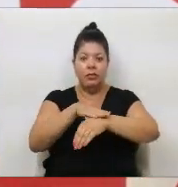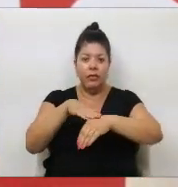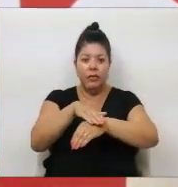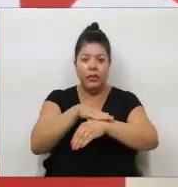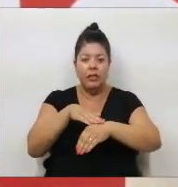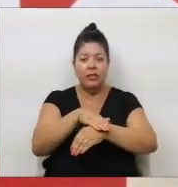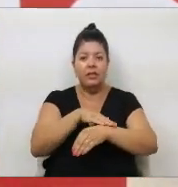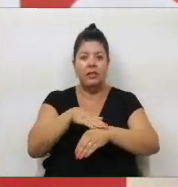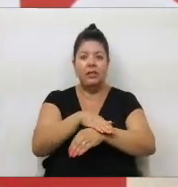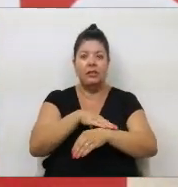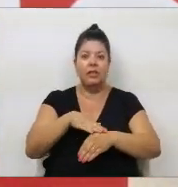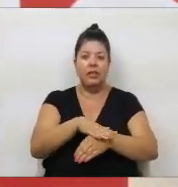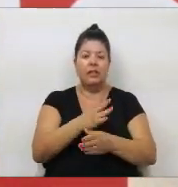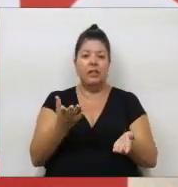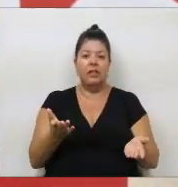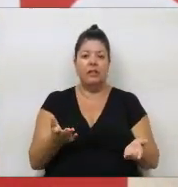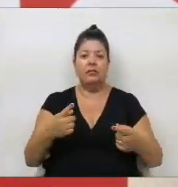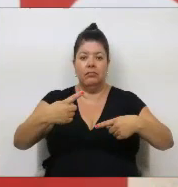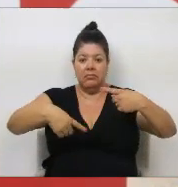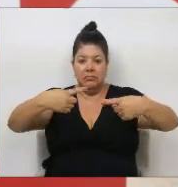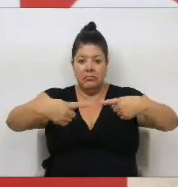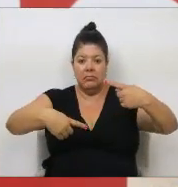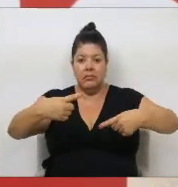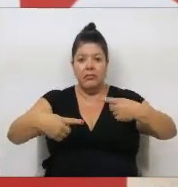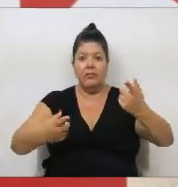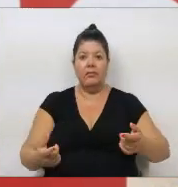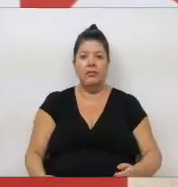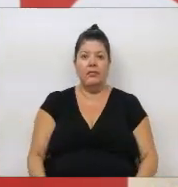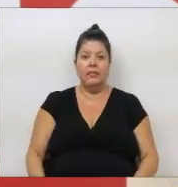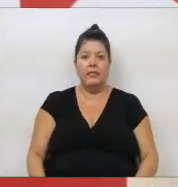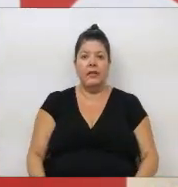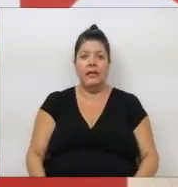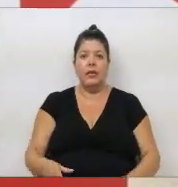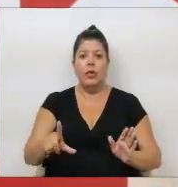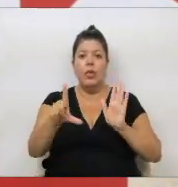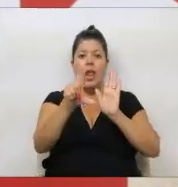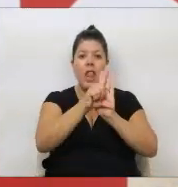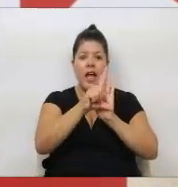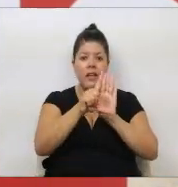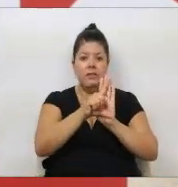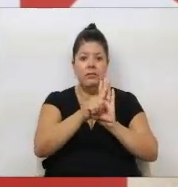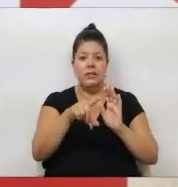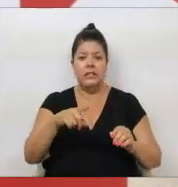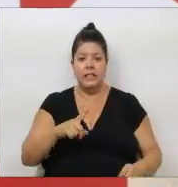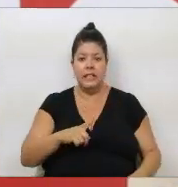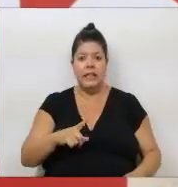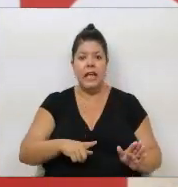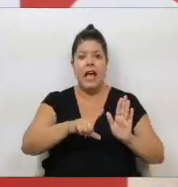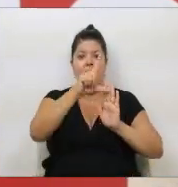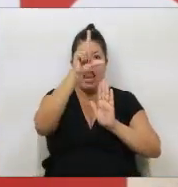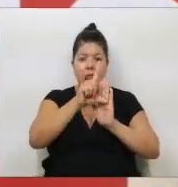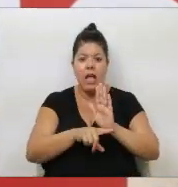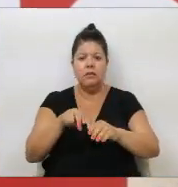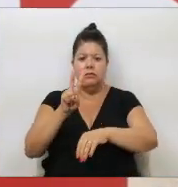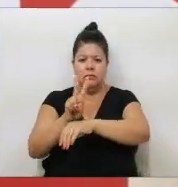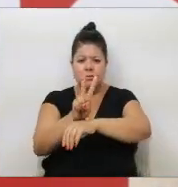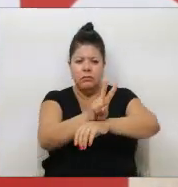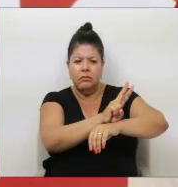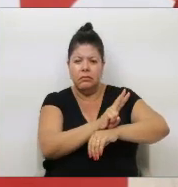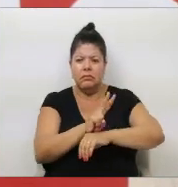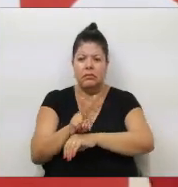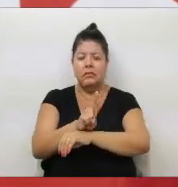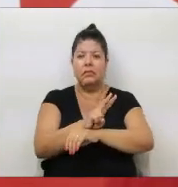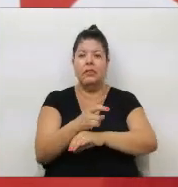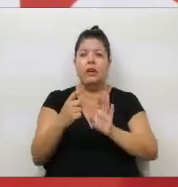comunidades e, sobretudo, através do legislativo, que tem um papel preponderante de fiscalização e é